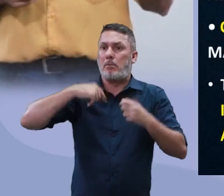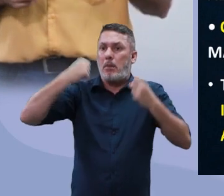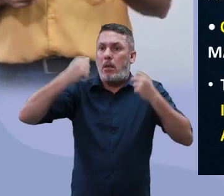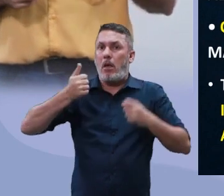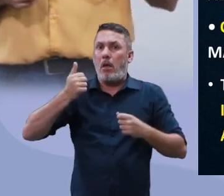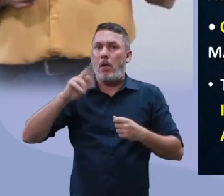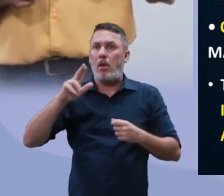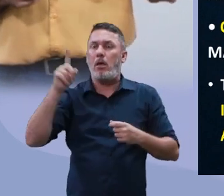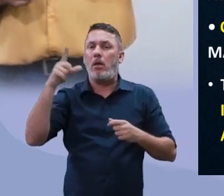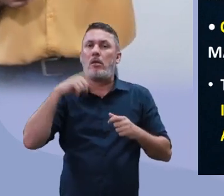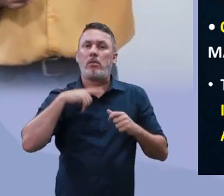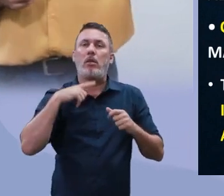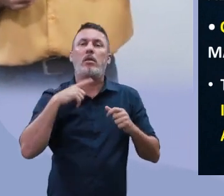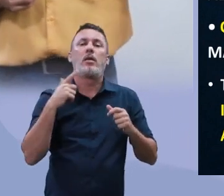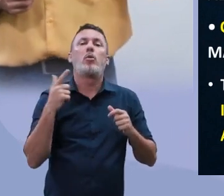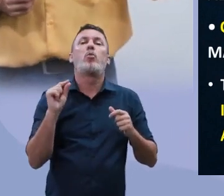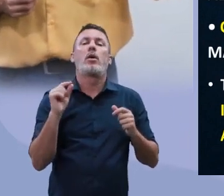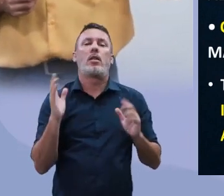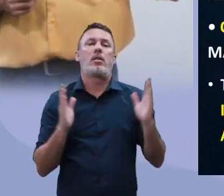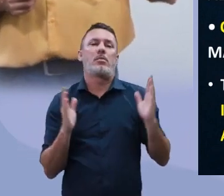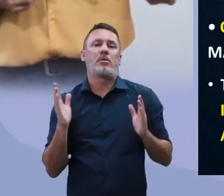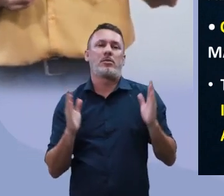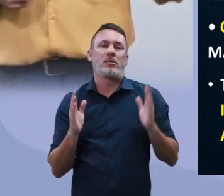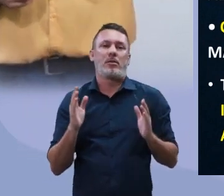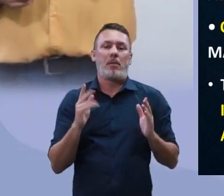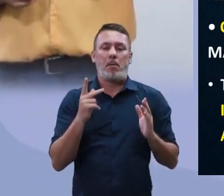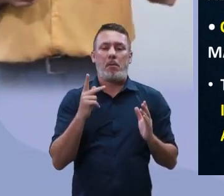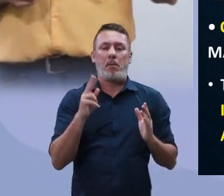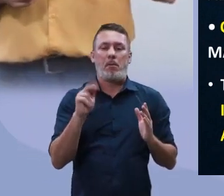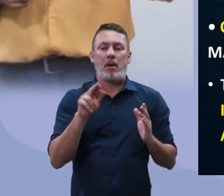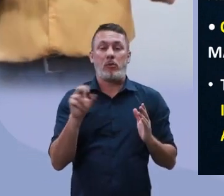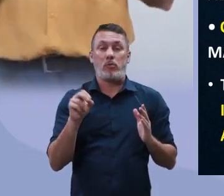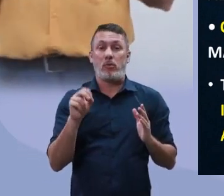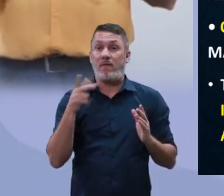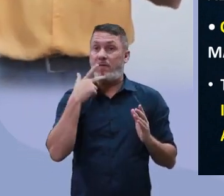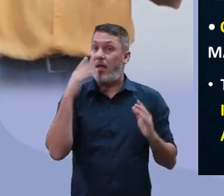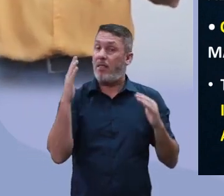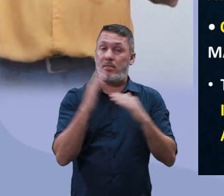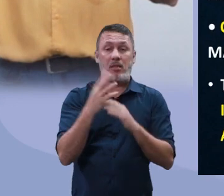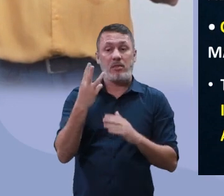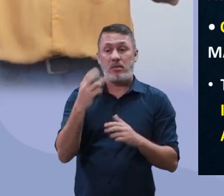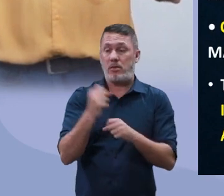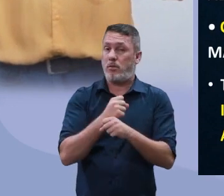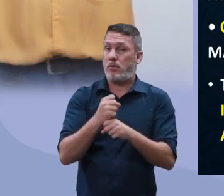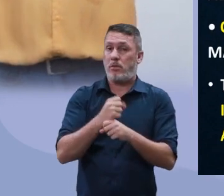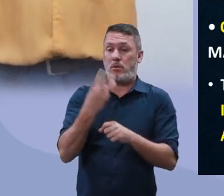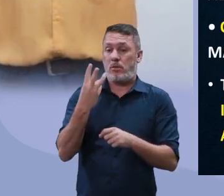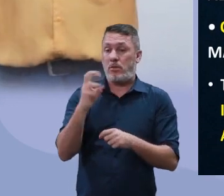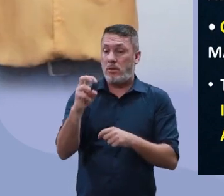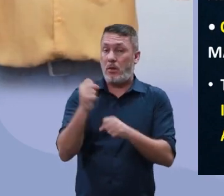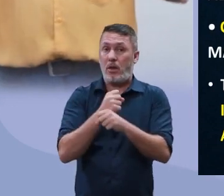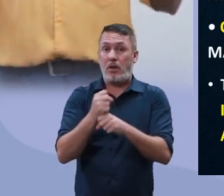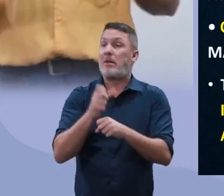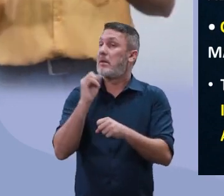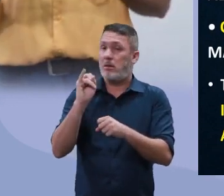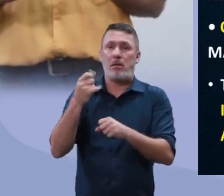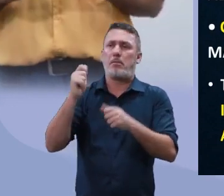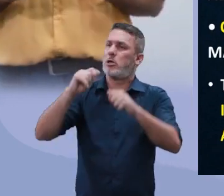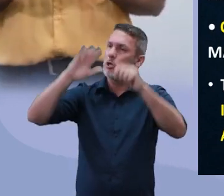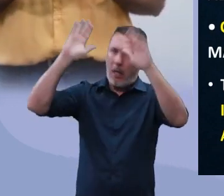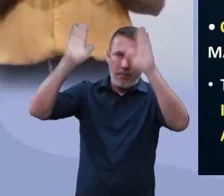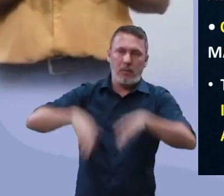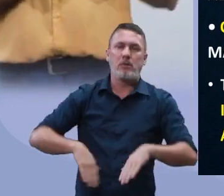como característica a questão de um prazo de validade, ou seja, 35 anos no máximo de funcionamento, e ela tem que ser